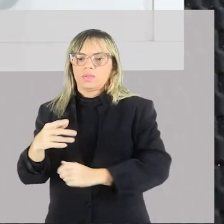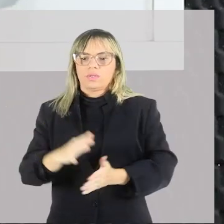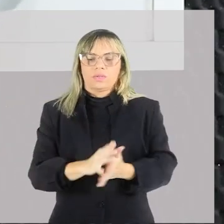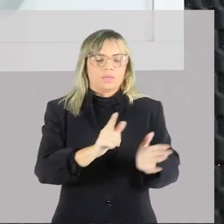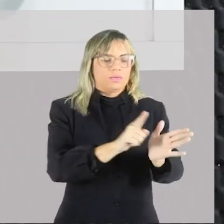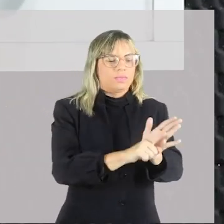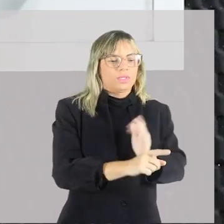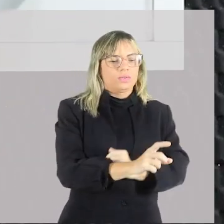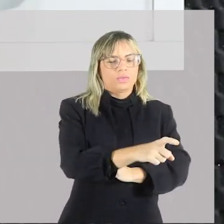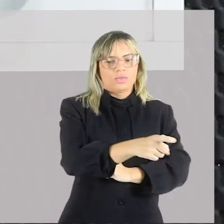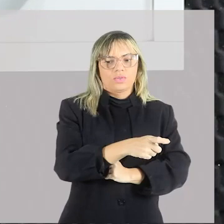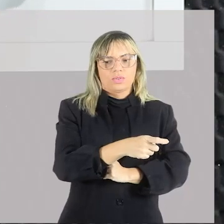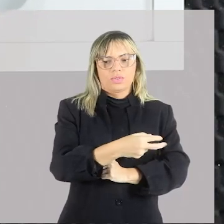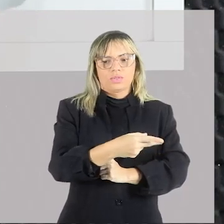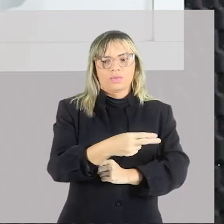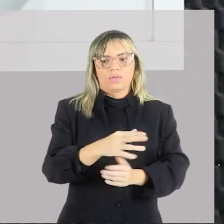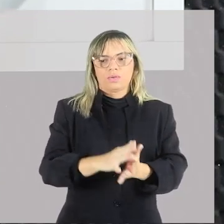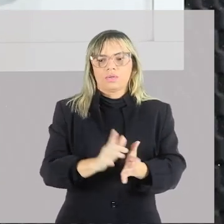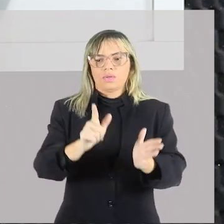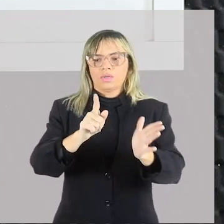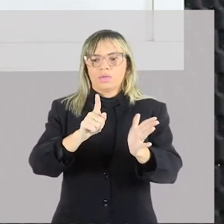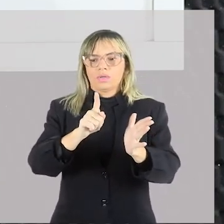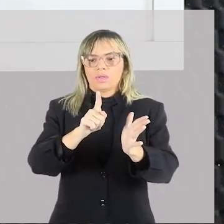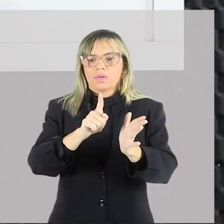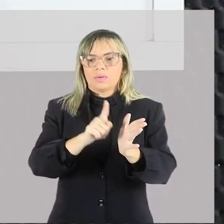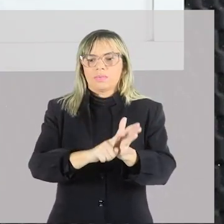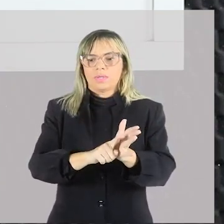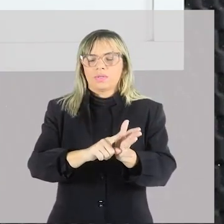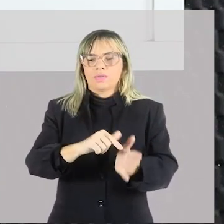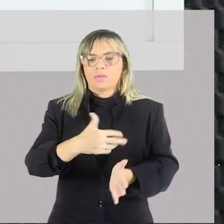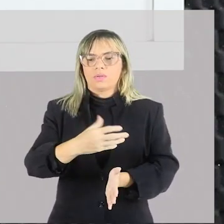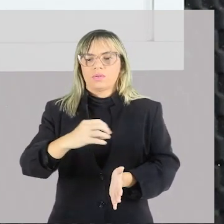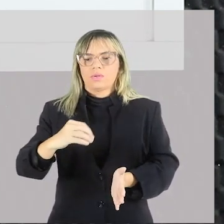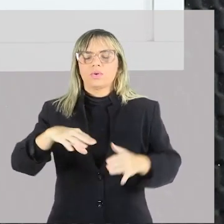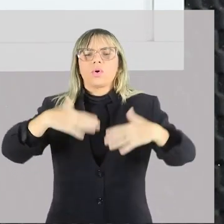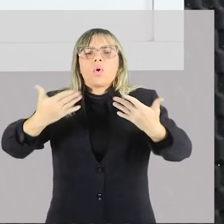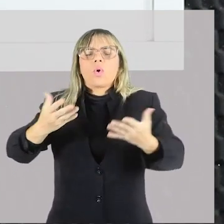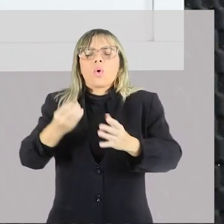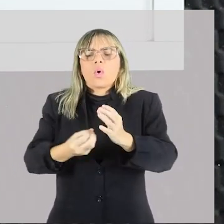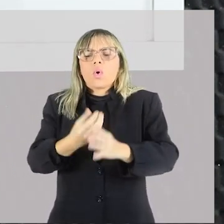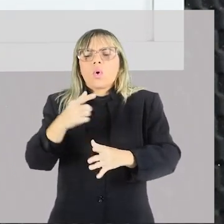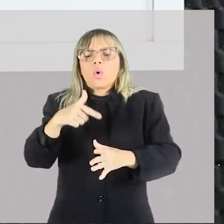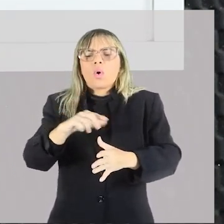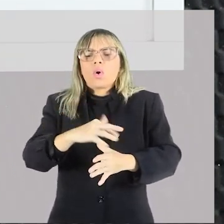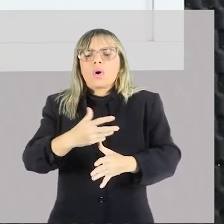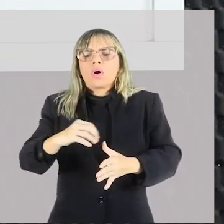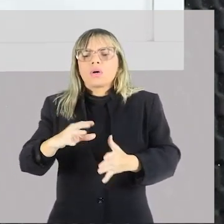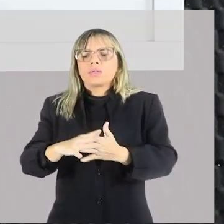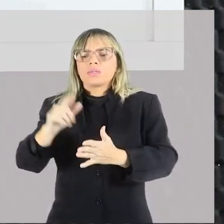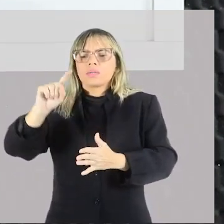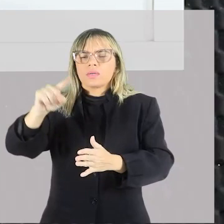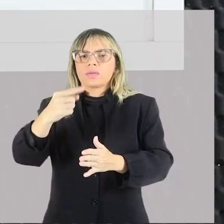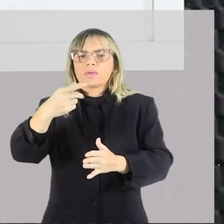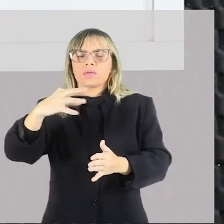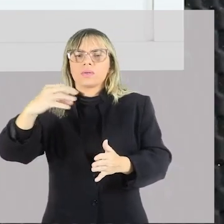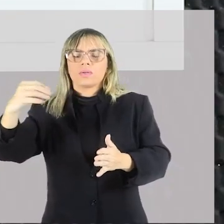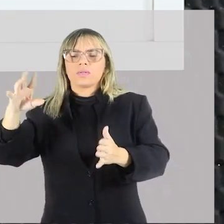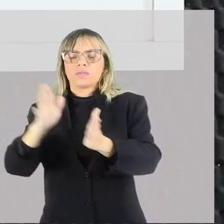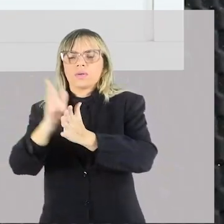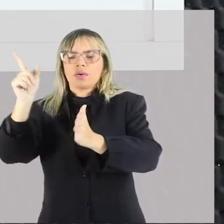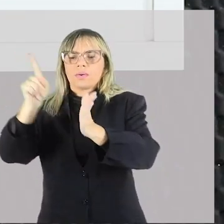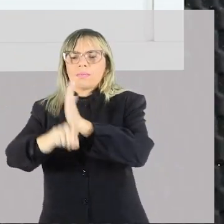a -2 só Surgiu da onde do 1200 Men 1400 passa